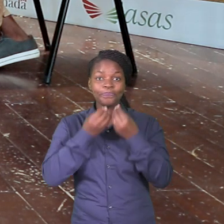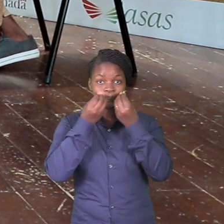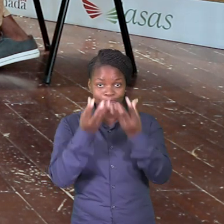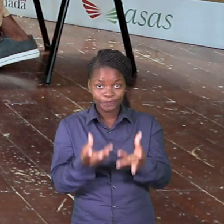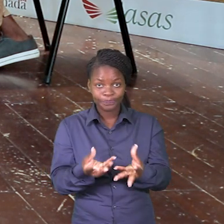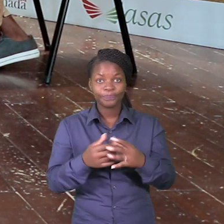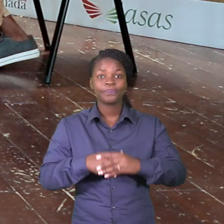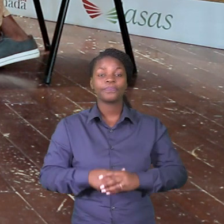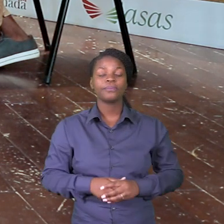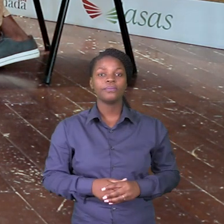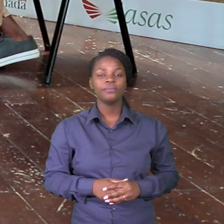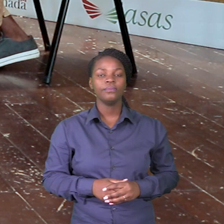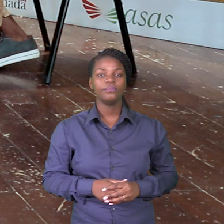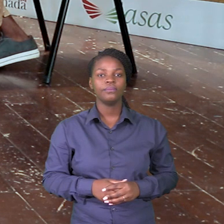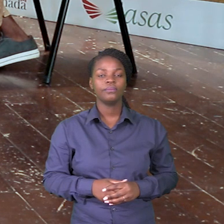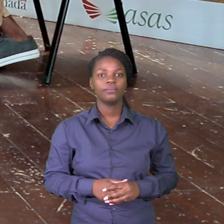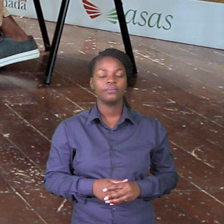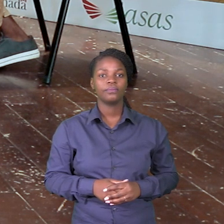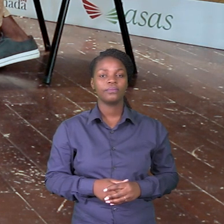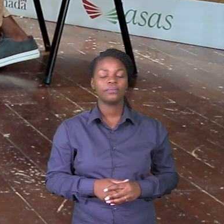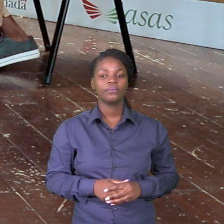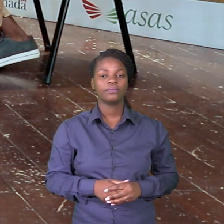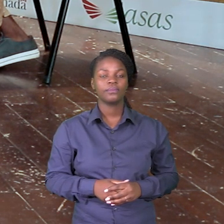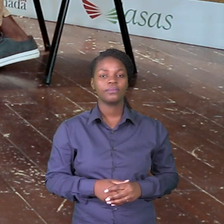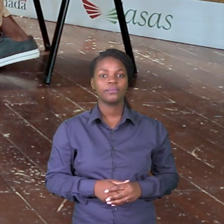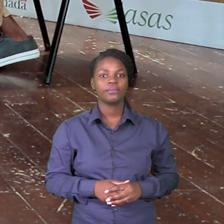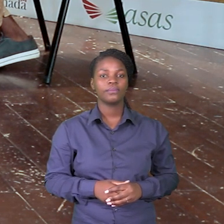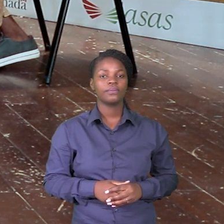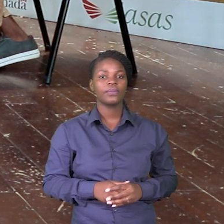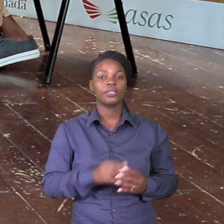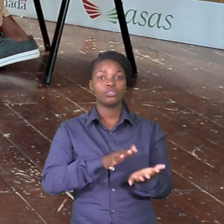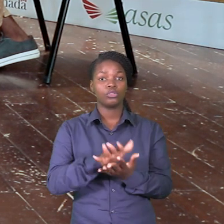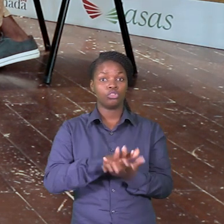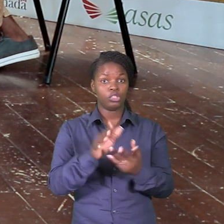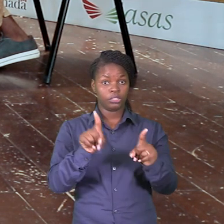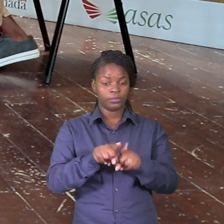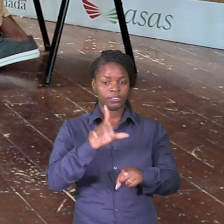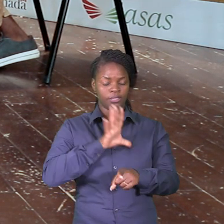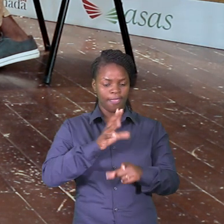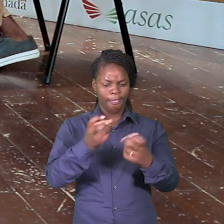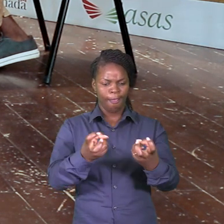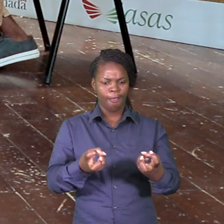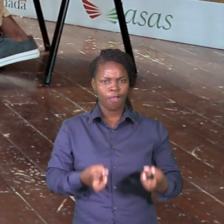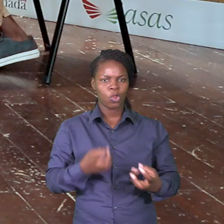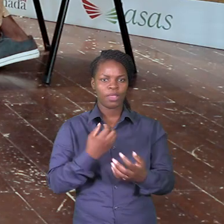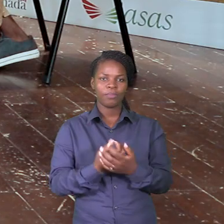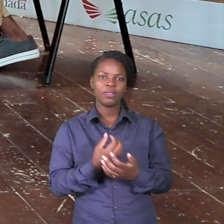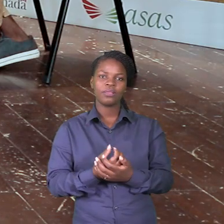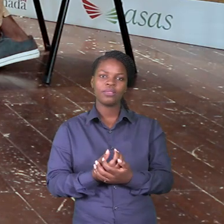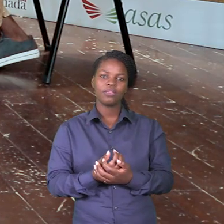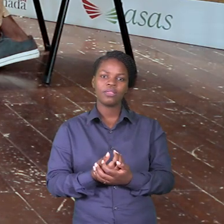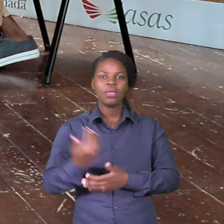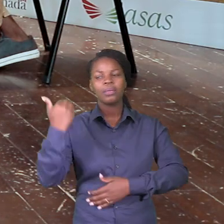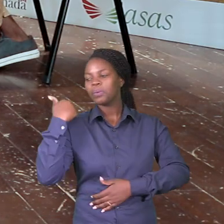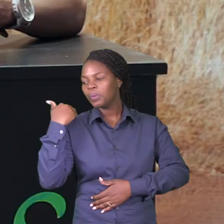para para para denunciar esteve a explicar aqui antes de eu lhe interromper e peço perdão por isso que existiam alunas que